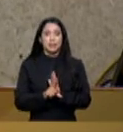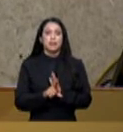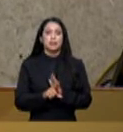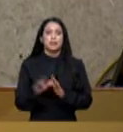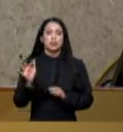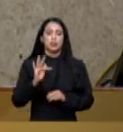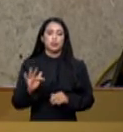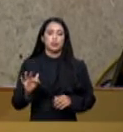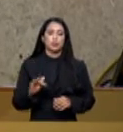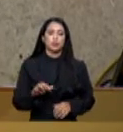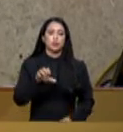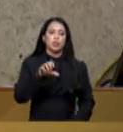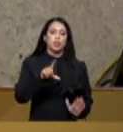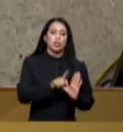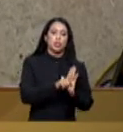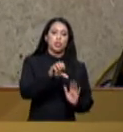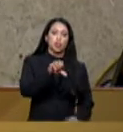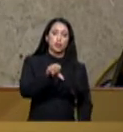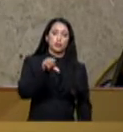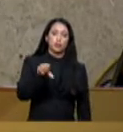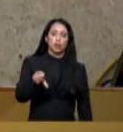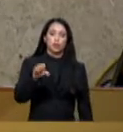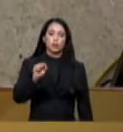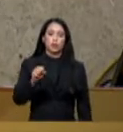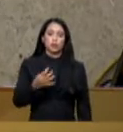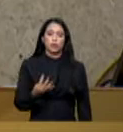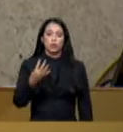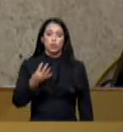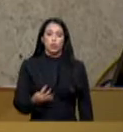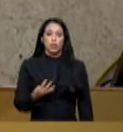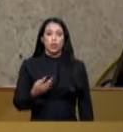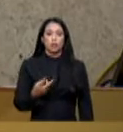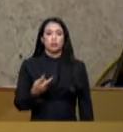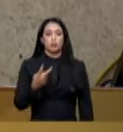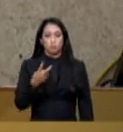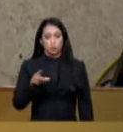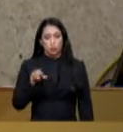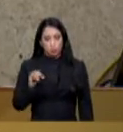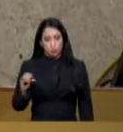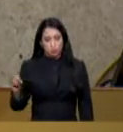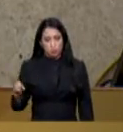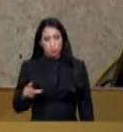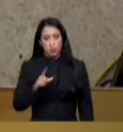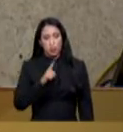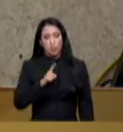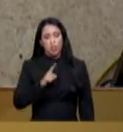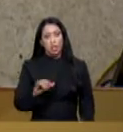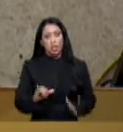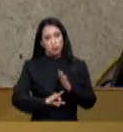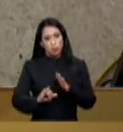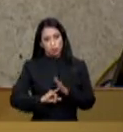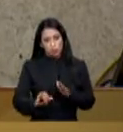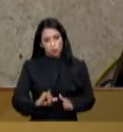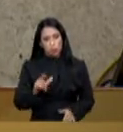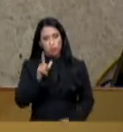a Lei 9.984/2000, que instituiu a ANA, Agência de Águas, a